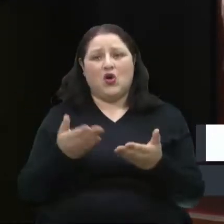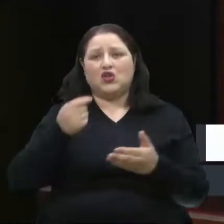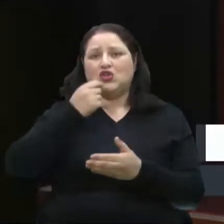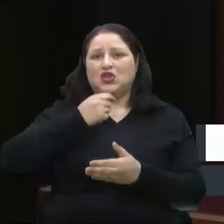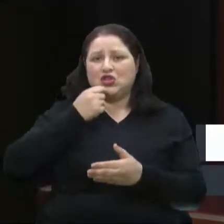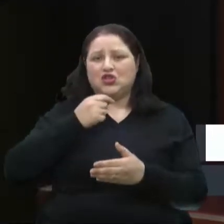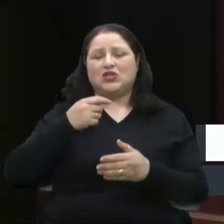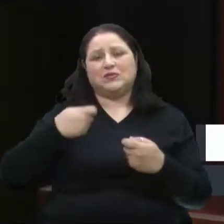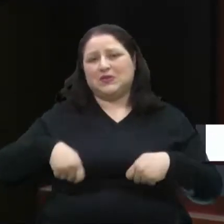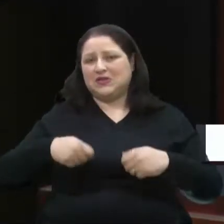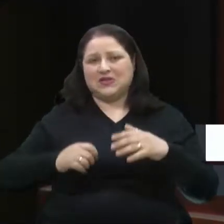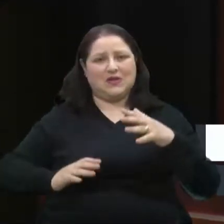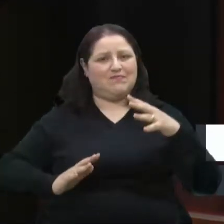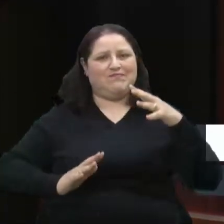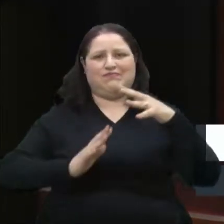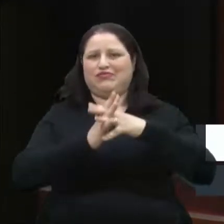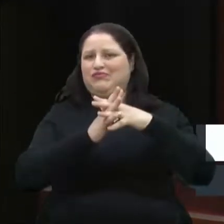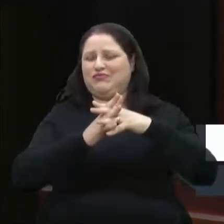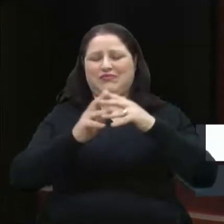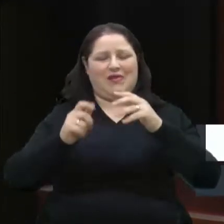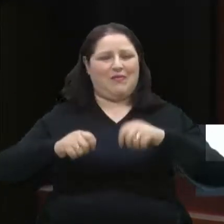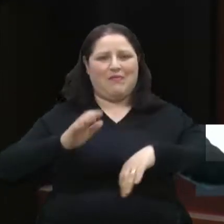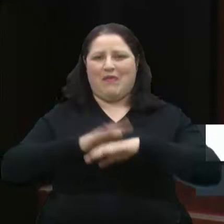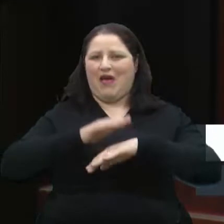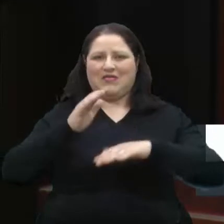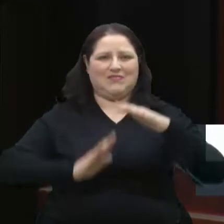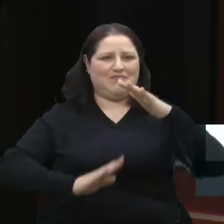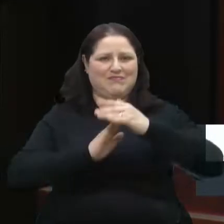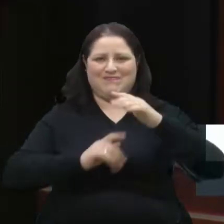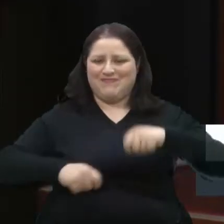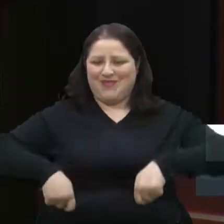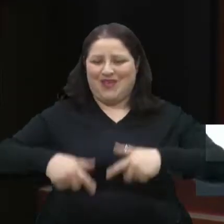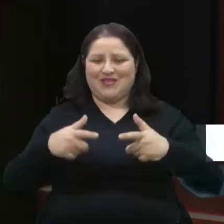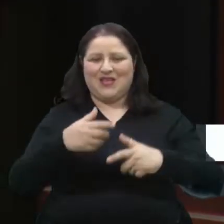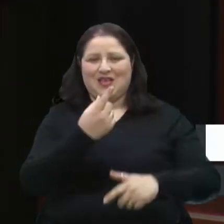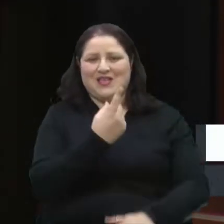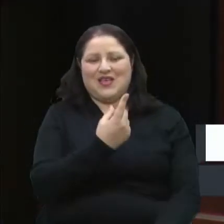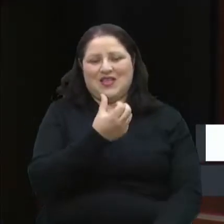fura o teto de gasto em 160 milhões ano.